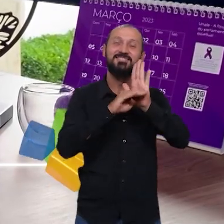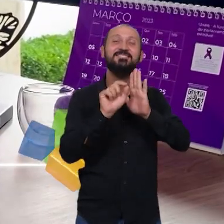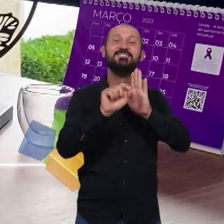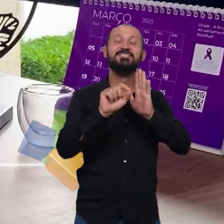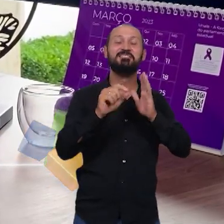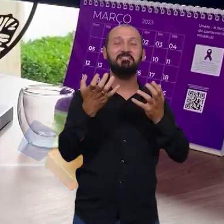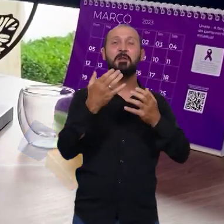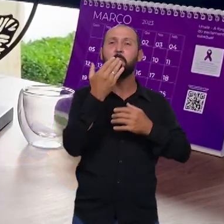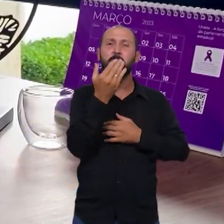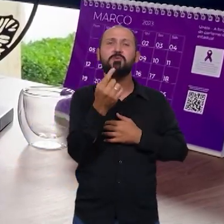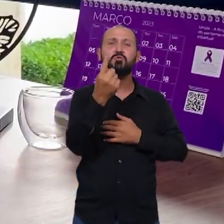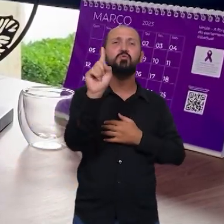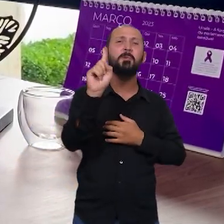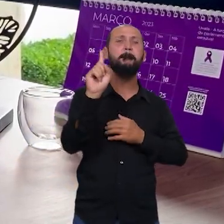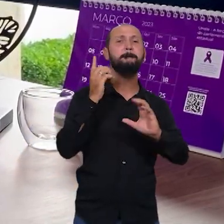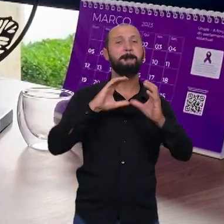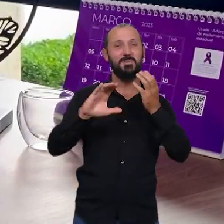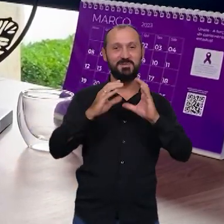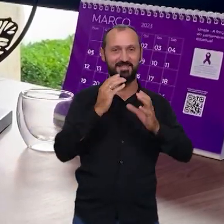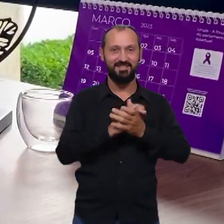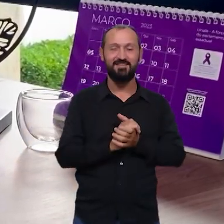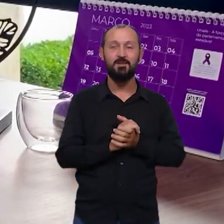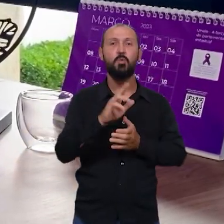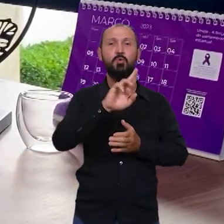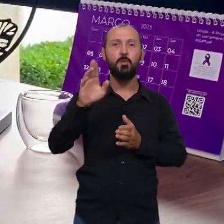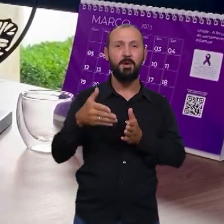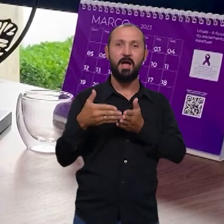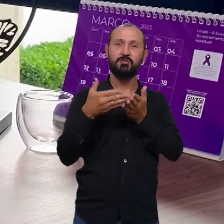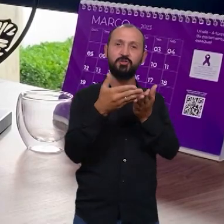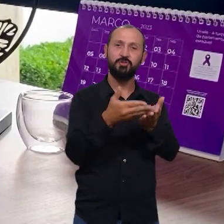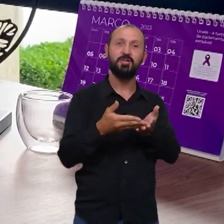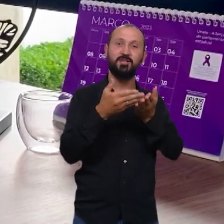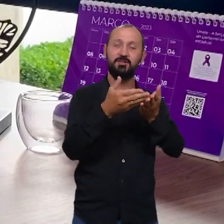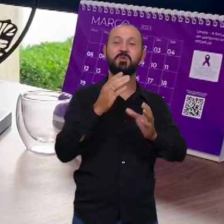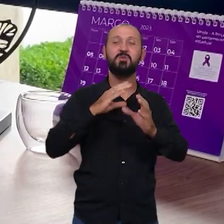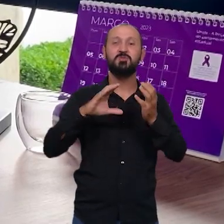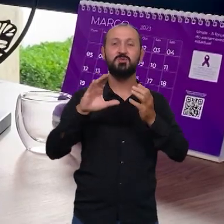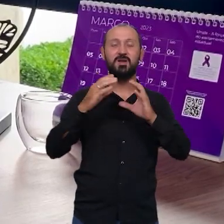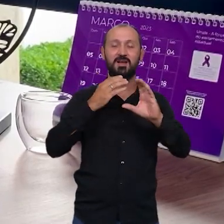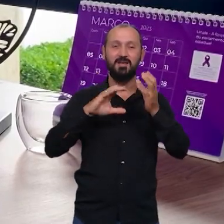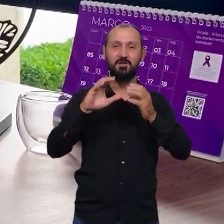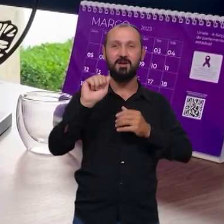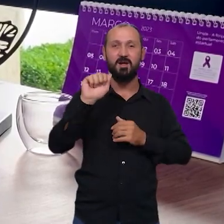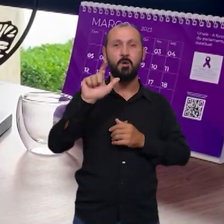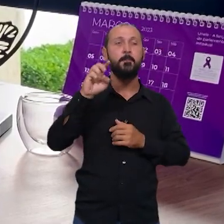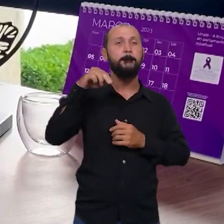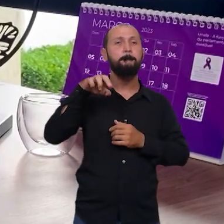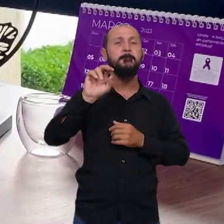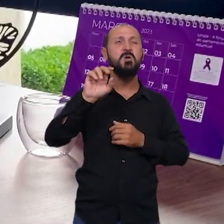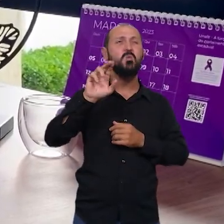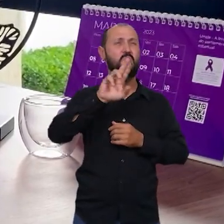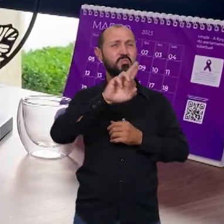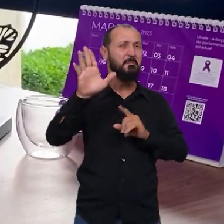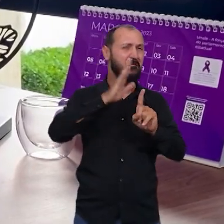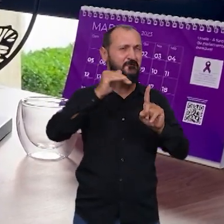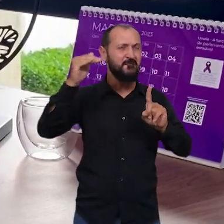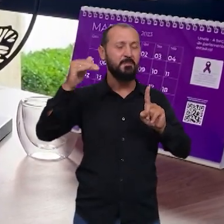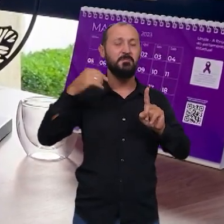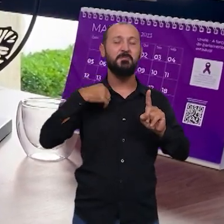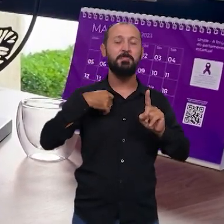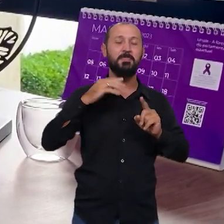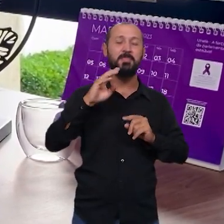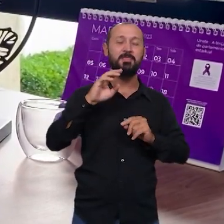Olá, pessoal aí do programa Talento Regional. Aqui é Lia Nogueira, deputada estadual pelo PSDB. Um prazer falar com